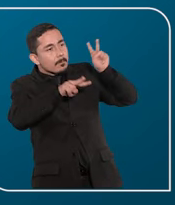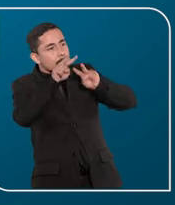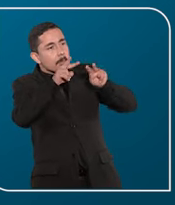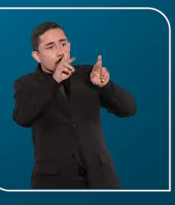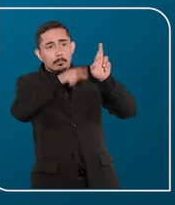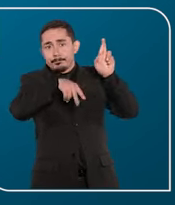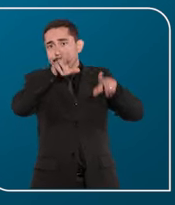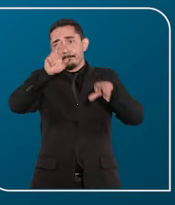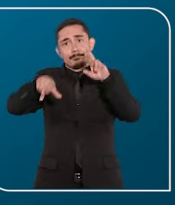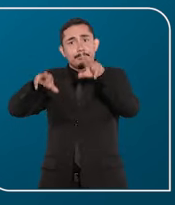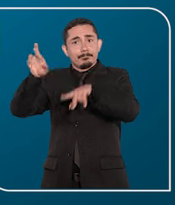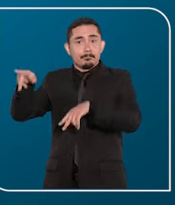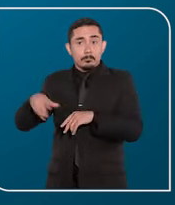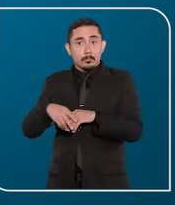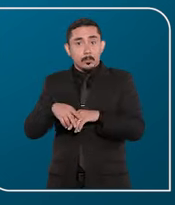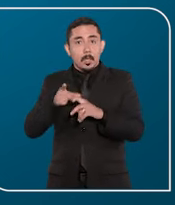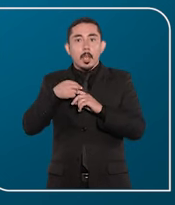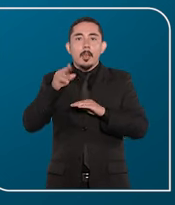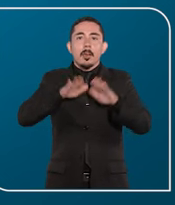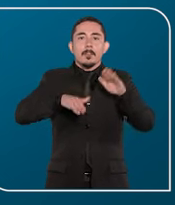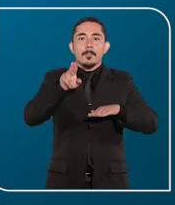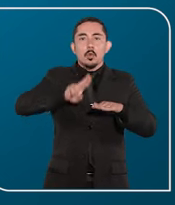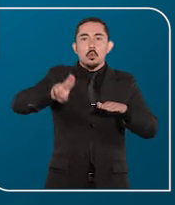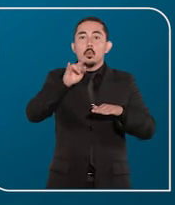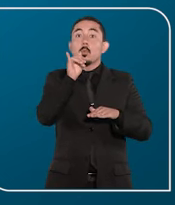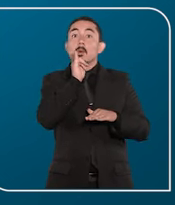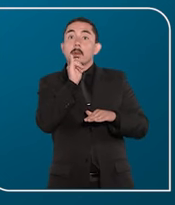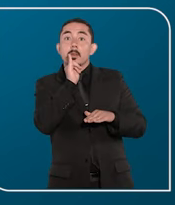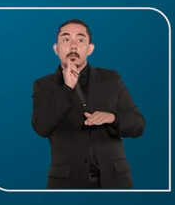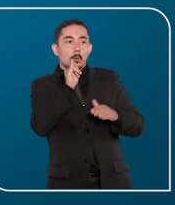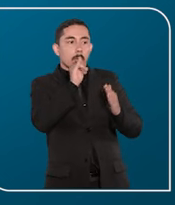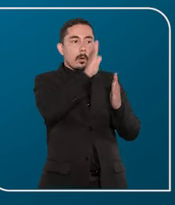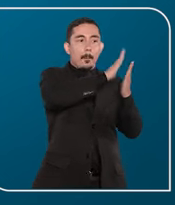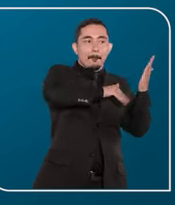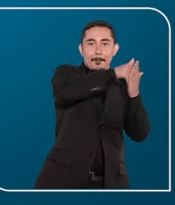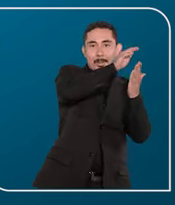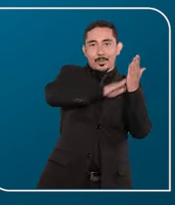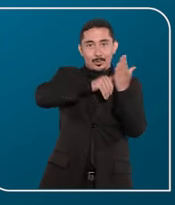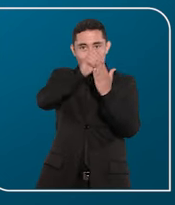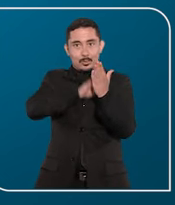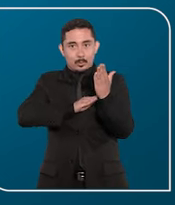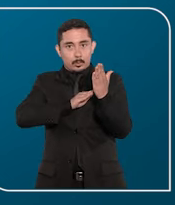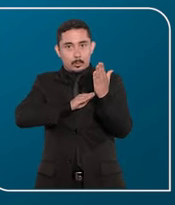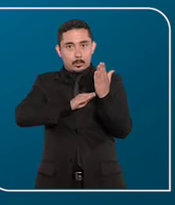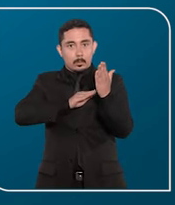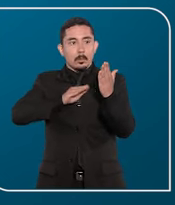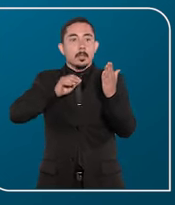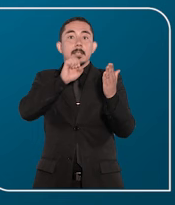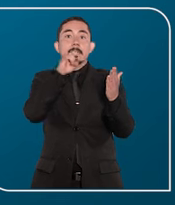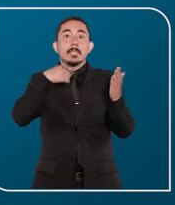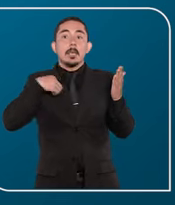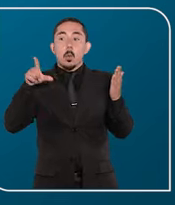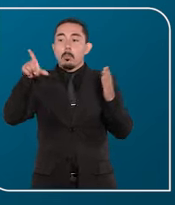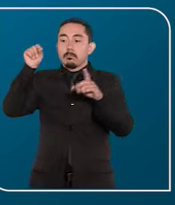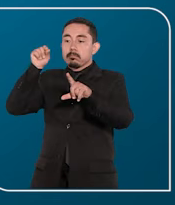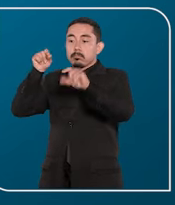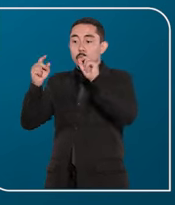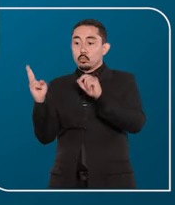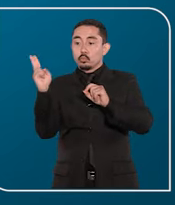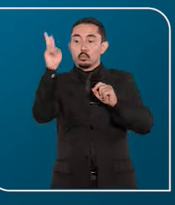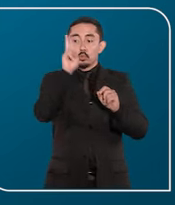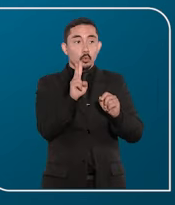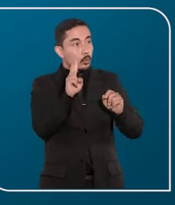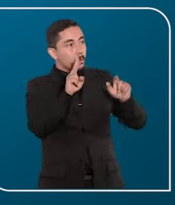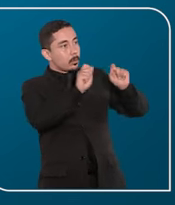uso o exemplo do pintor, né? Porque se tu botares dois pintores na frente de uma mesma paisagem, na mesma hora, no mesmo local, eles vão